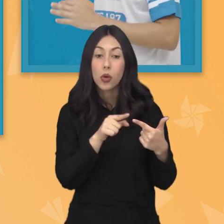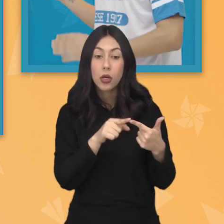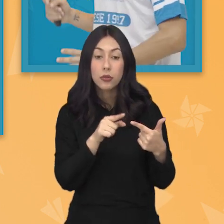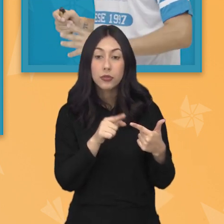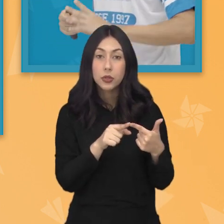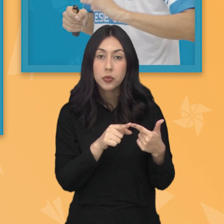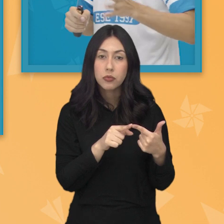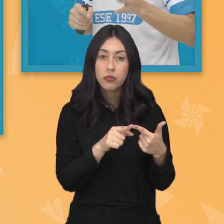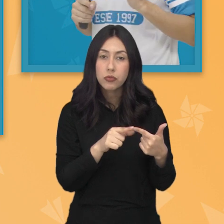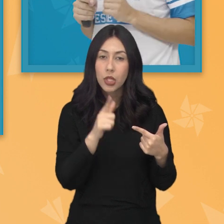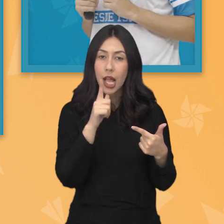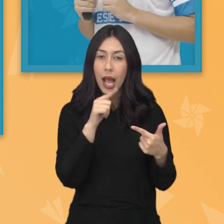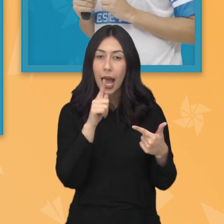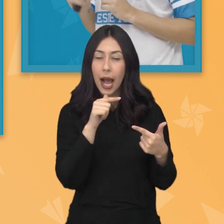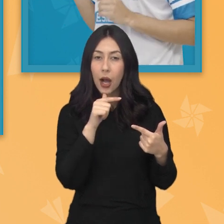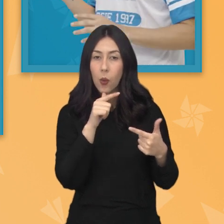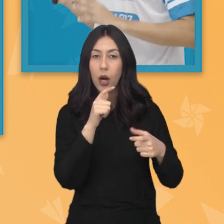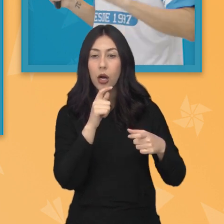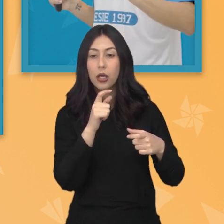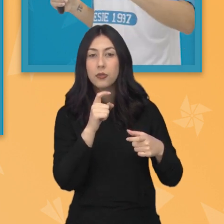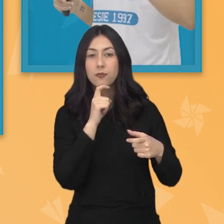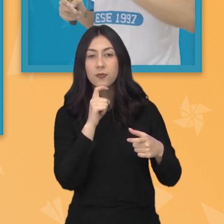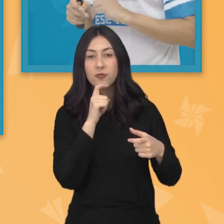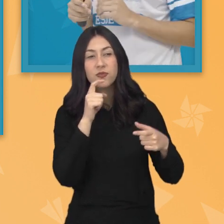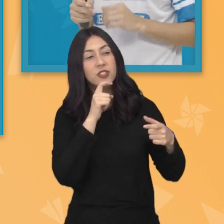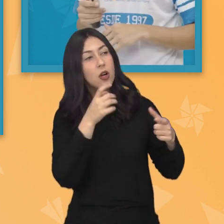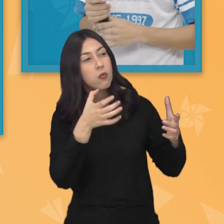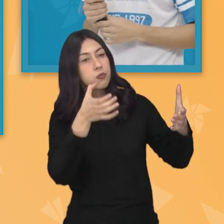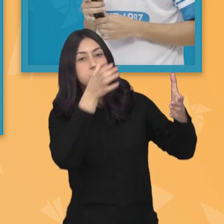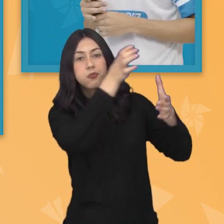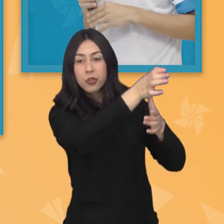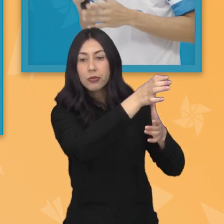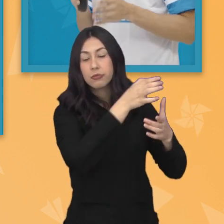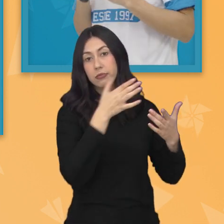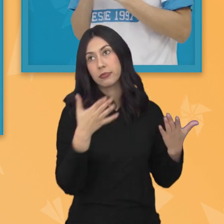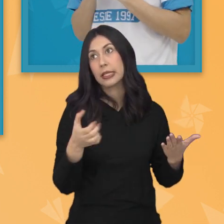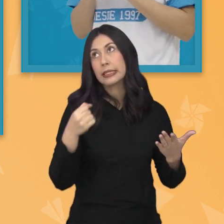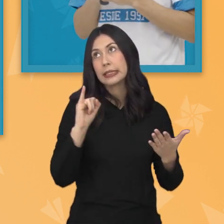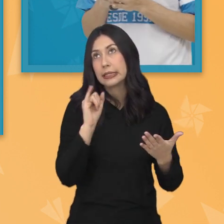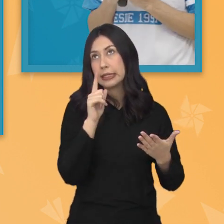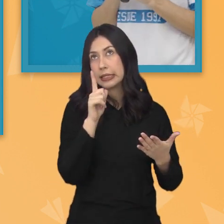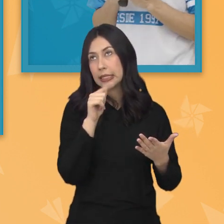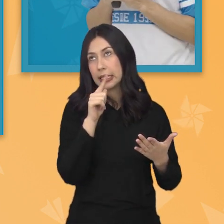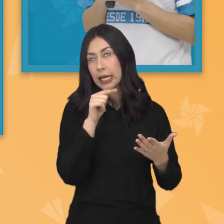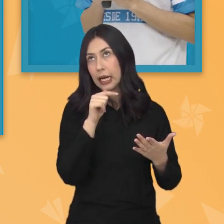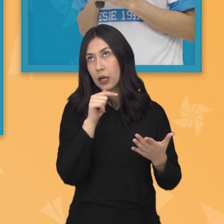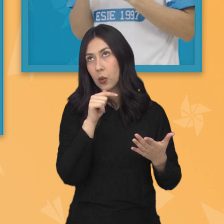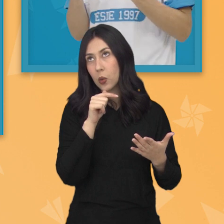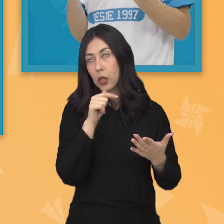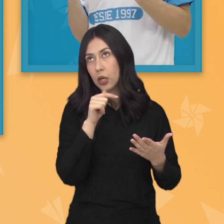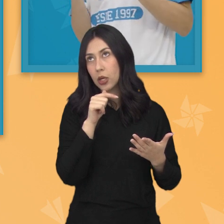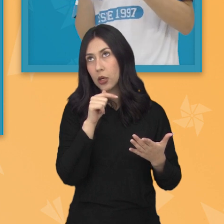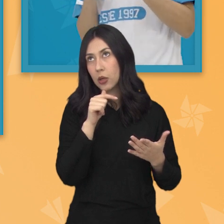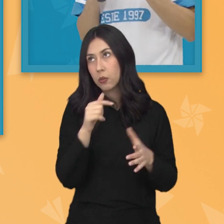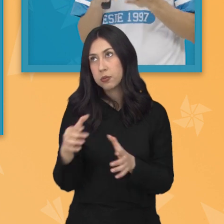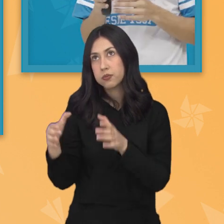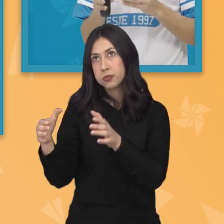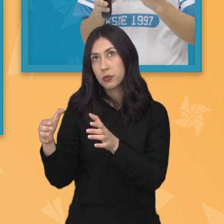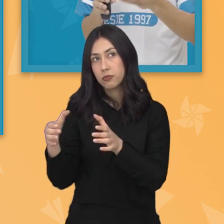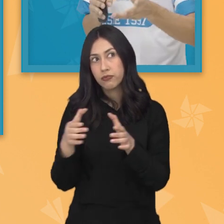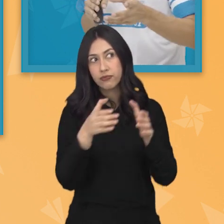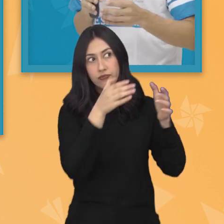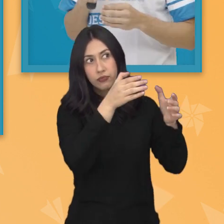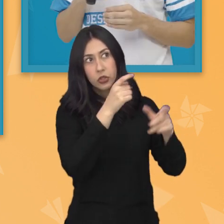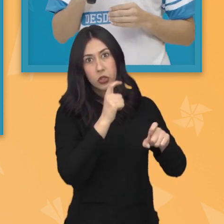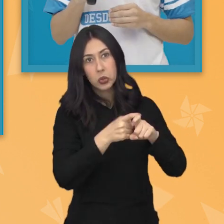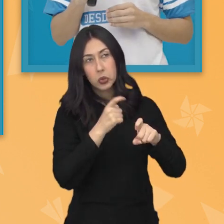um pote contendo água colocado no congelador. Bom, se você coloca uma água no congelador, vai querer fazer um cubo de gelo para você